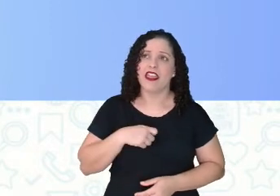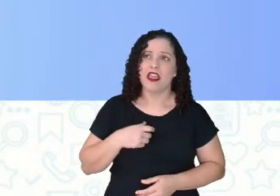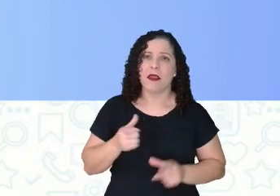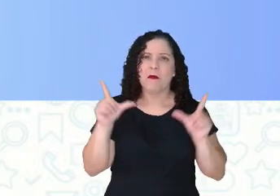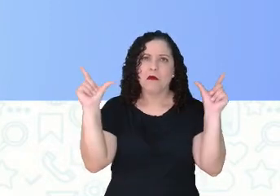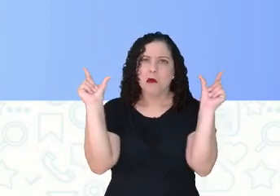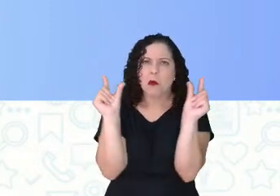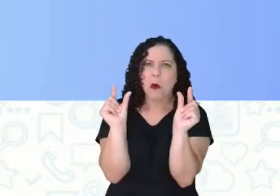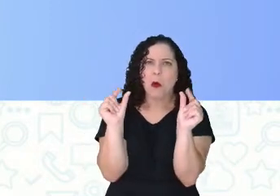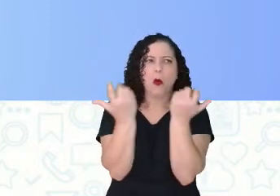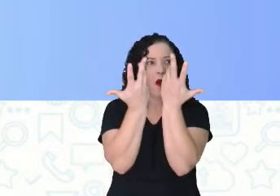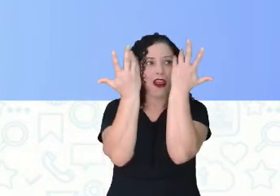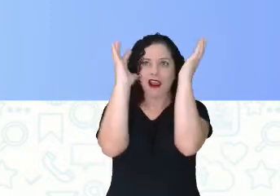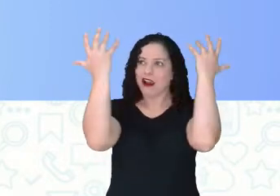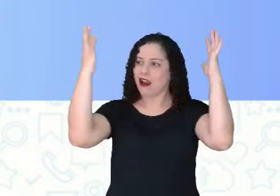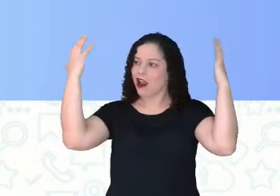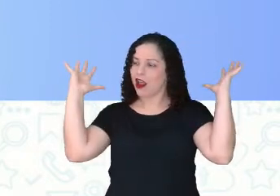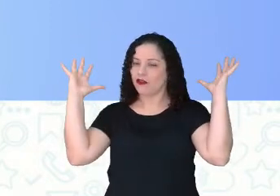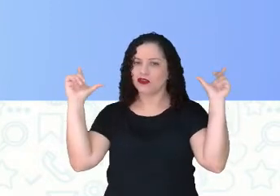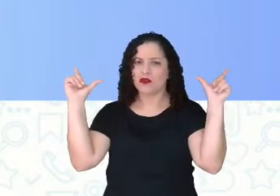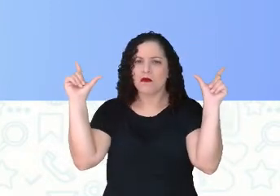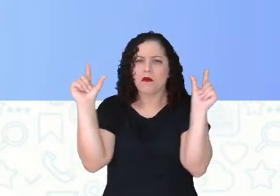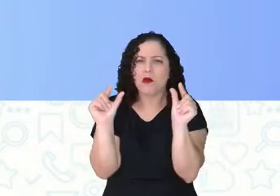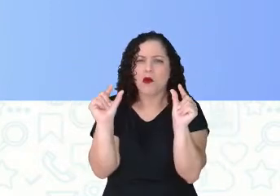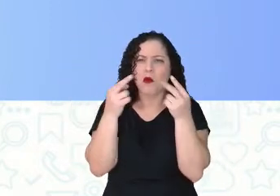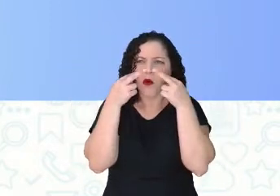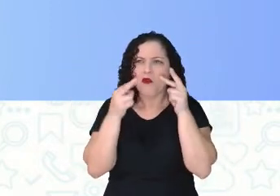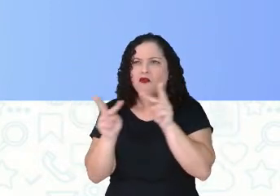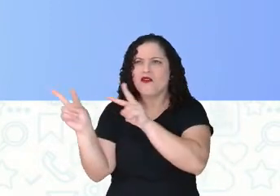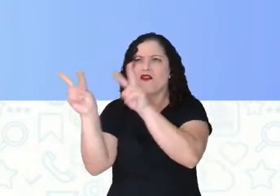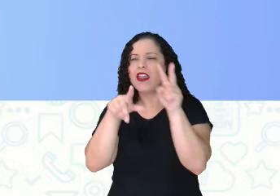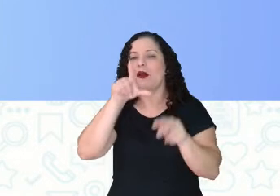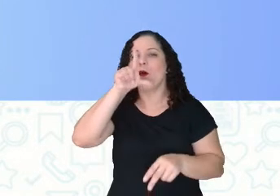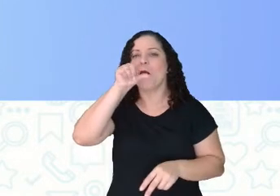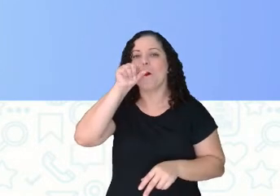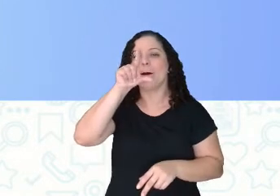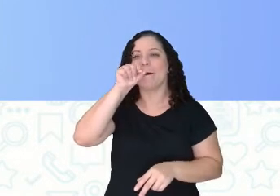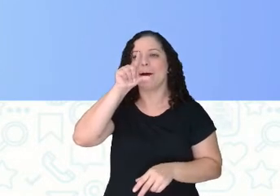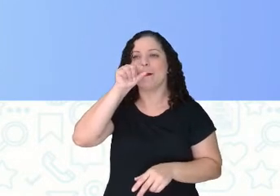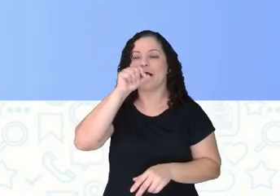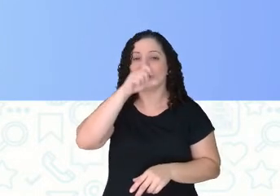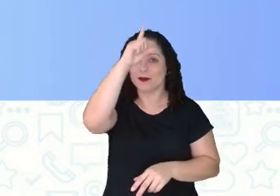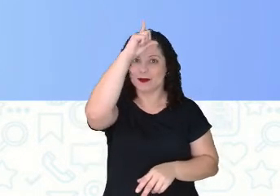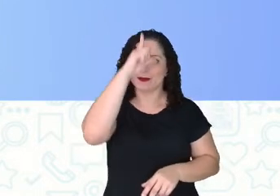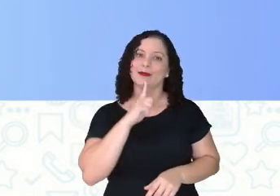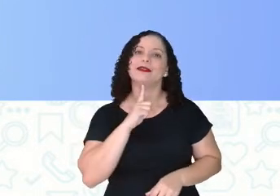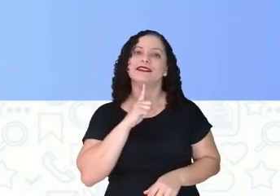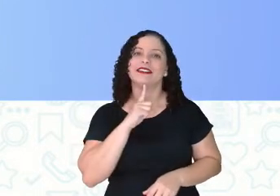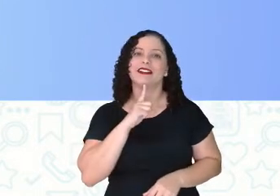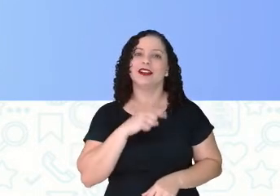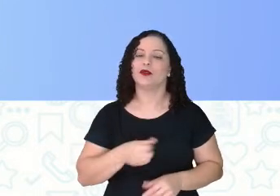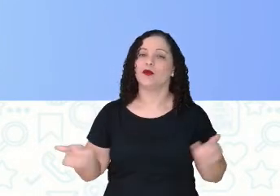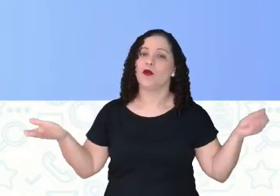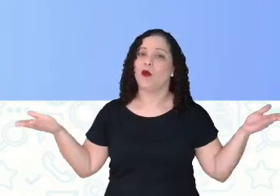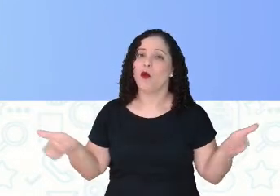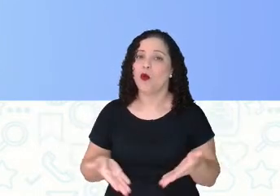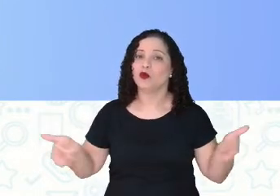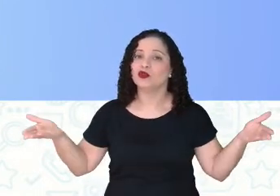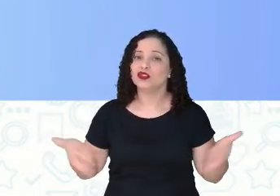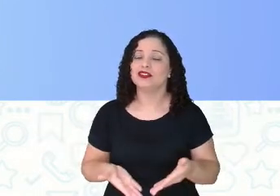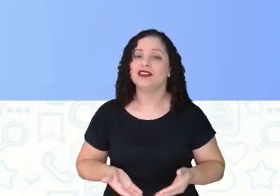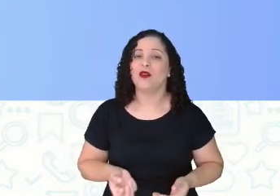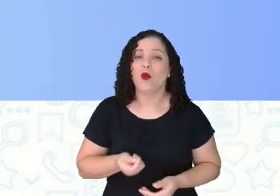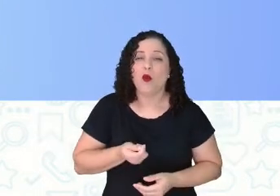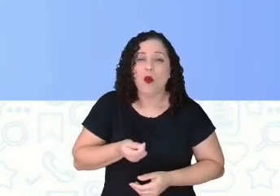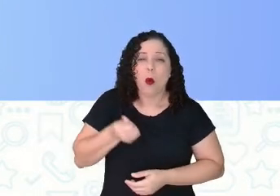matas nordestinas o canário da terra. Hoje, esse pássaro está quase em